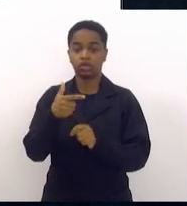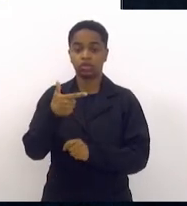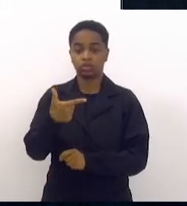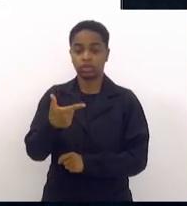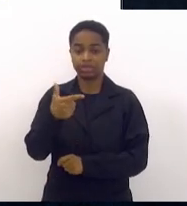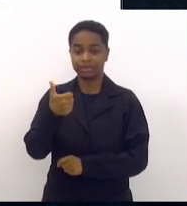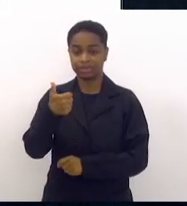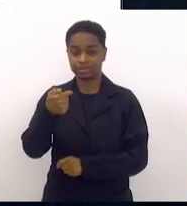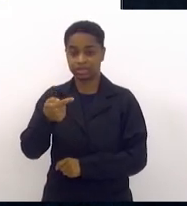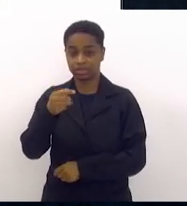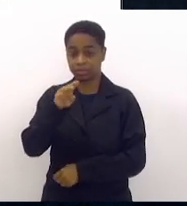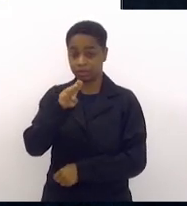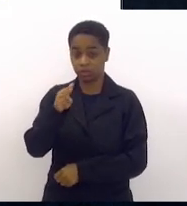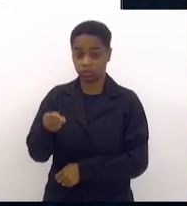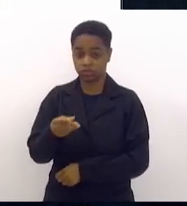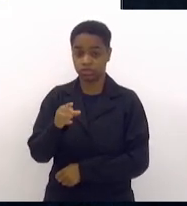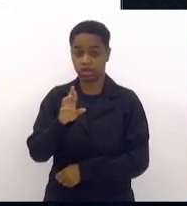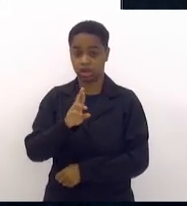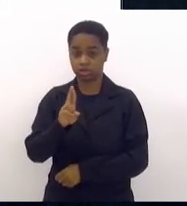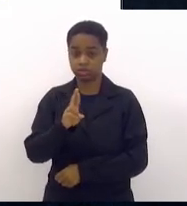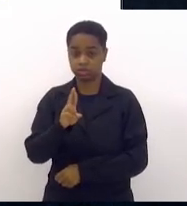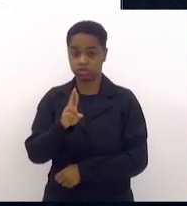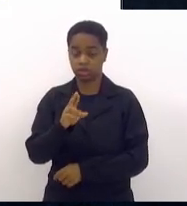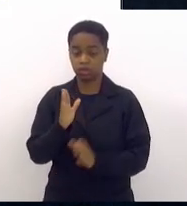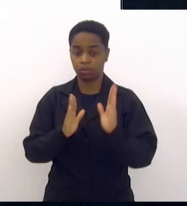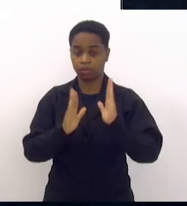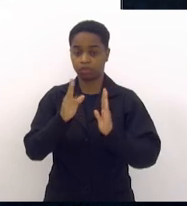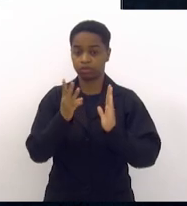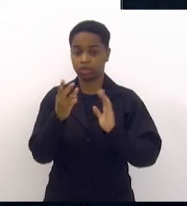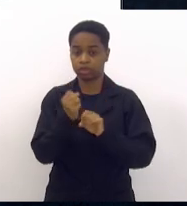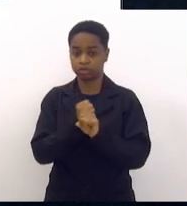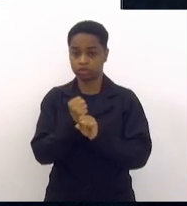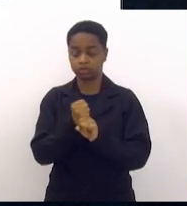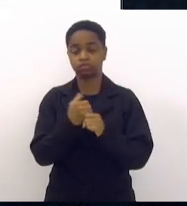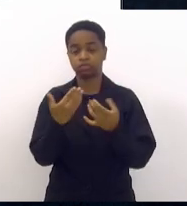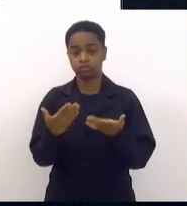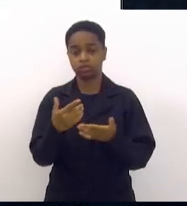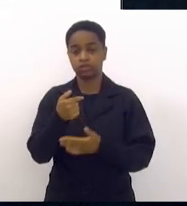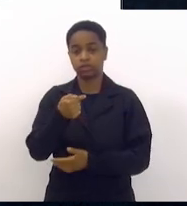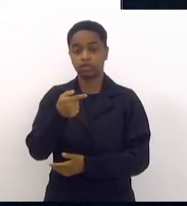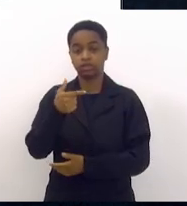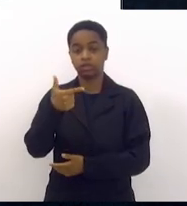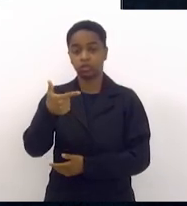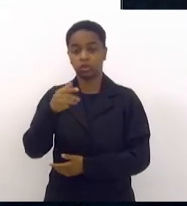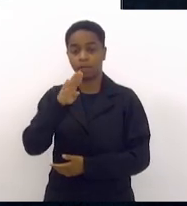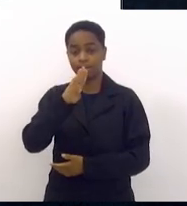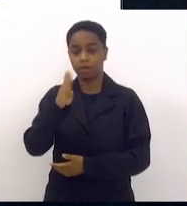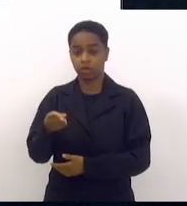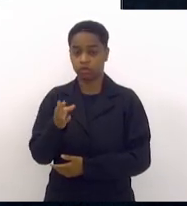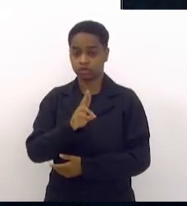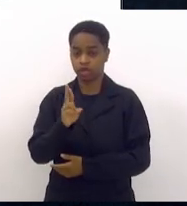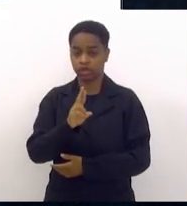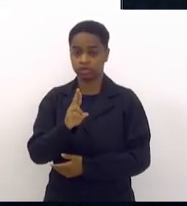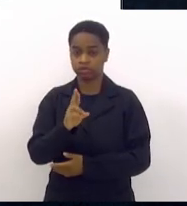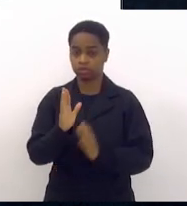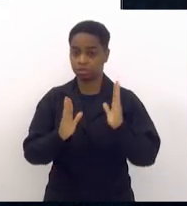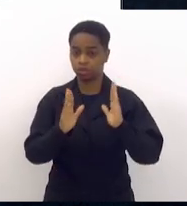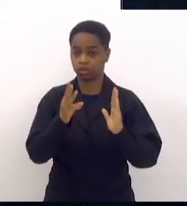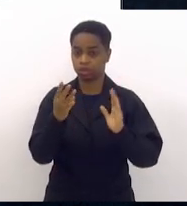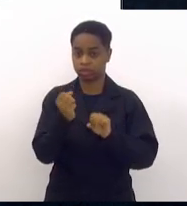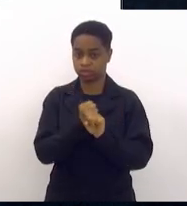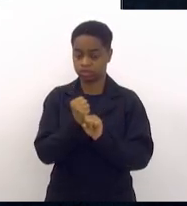bilhões deais em 3 anos ou seja São R 72 bilhões deais em 3 anos é muito dinheiro